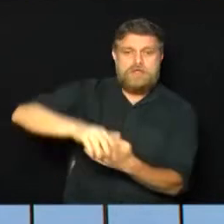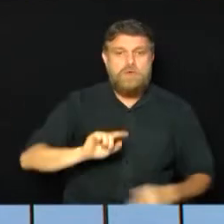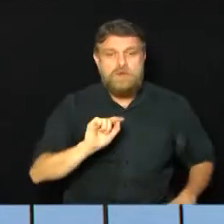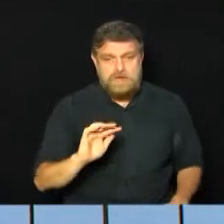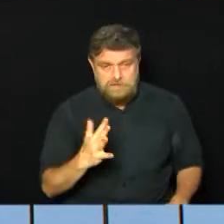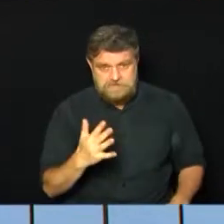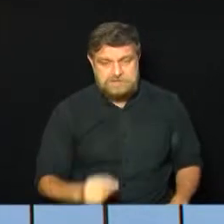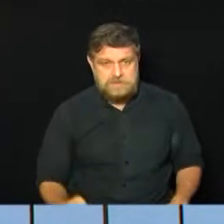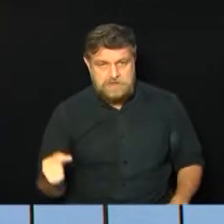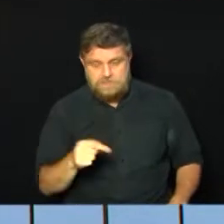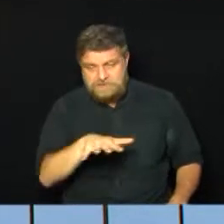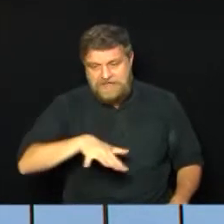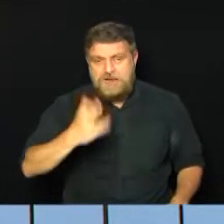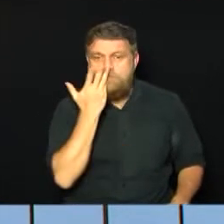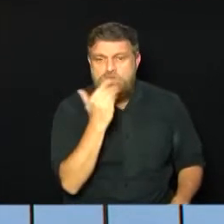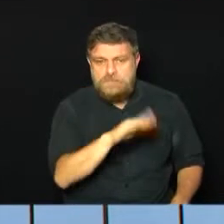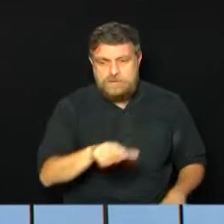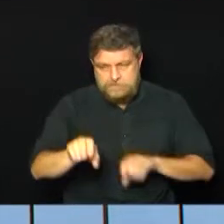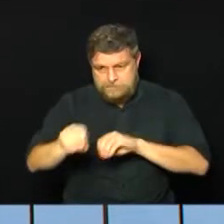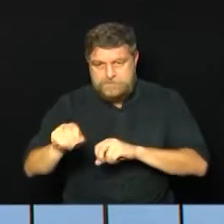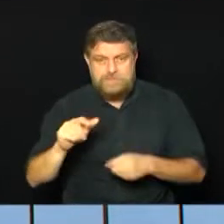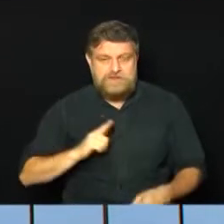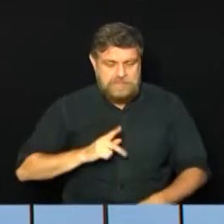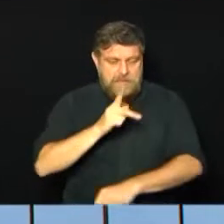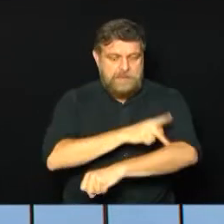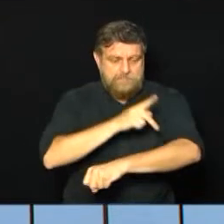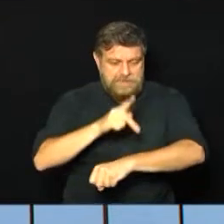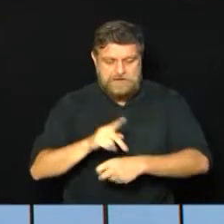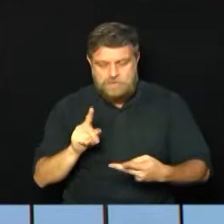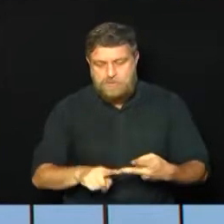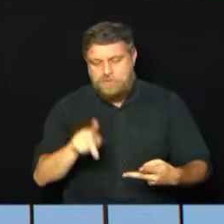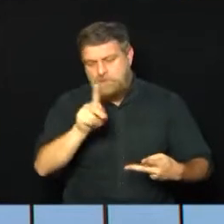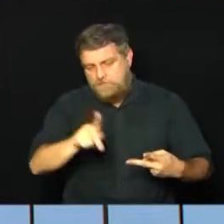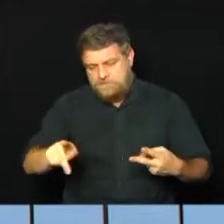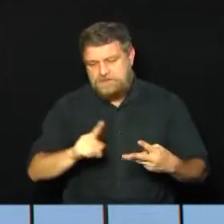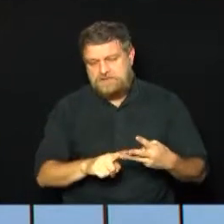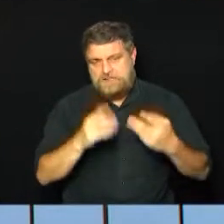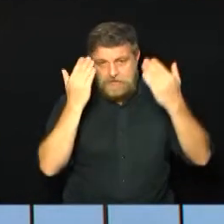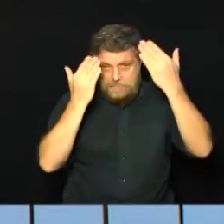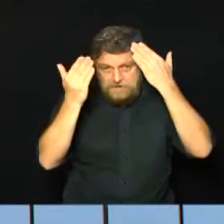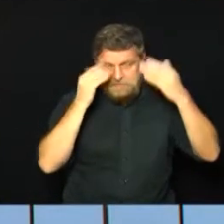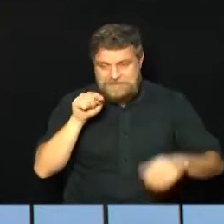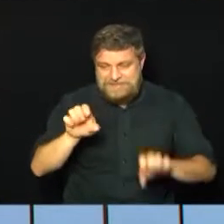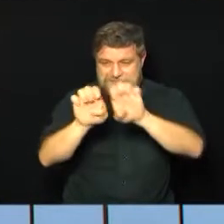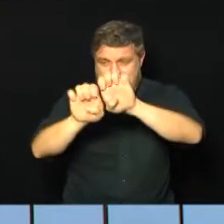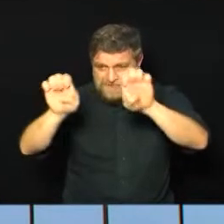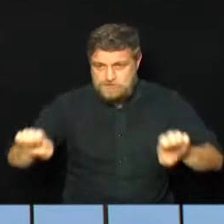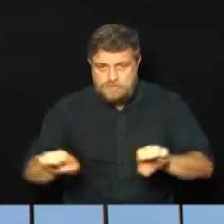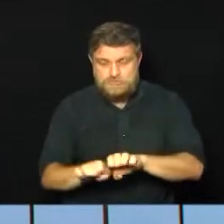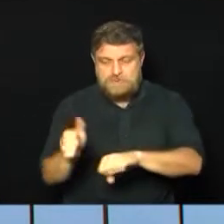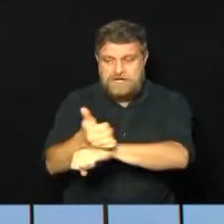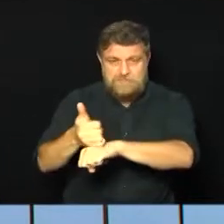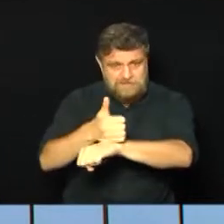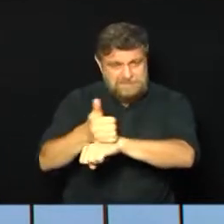quando você envolve educação infantil, você fala em pedagogo, você fala em professor, você fala em psicólogo, você tem que ter toda uma estrutura fora o